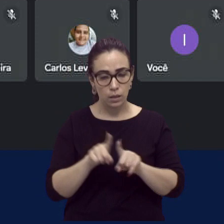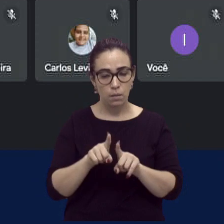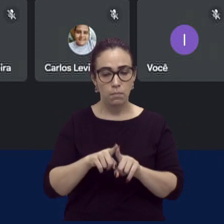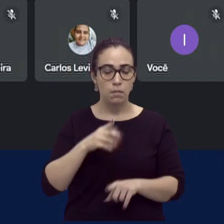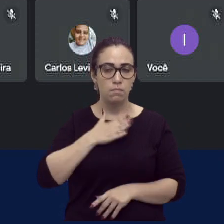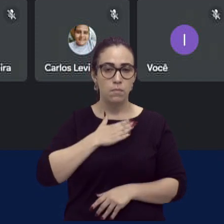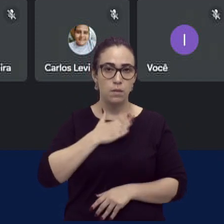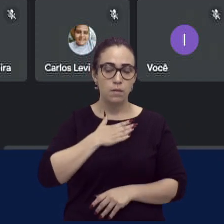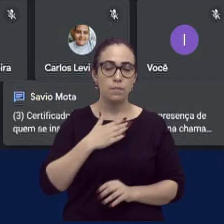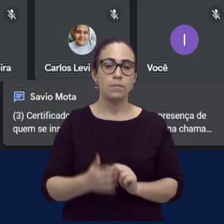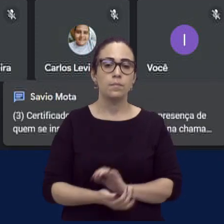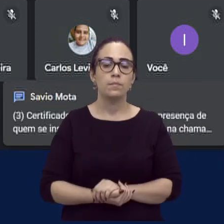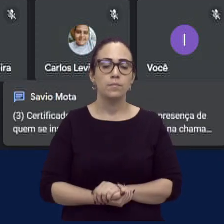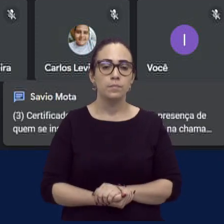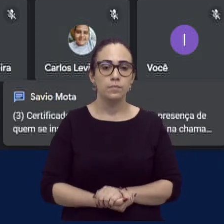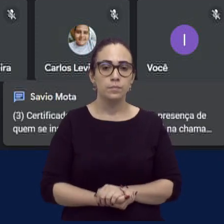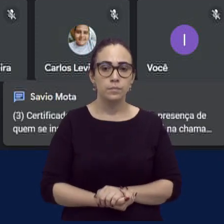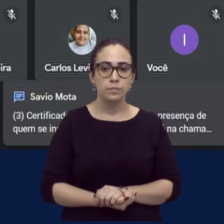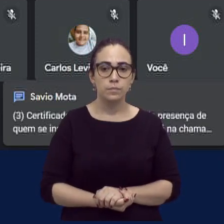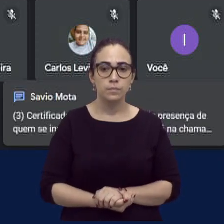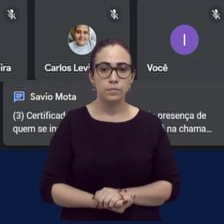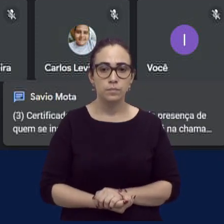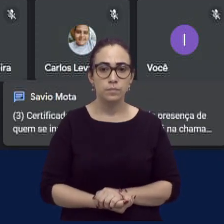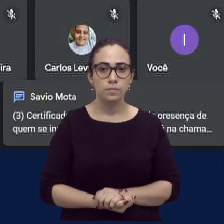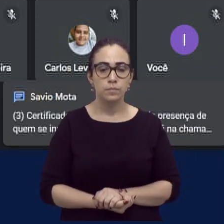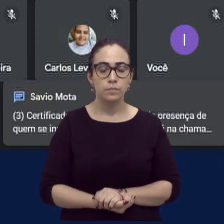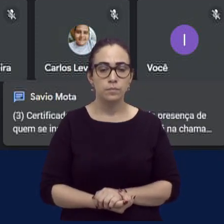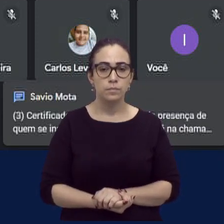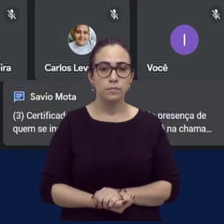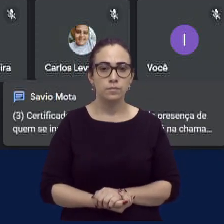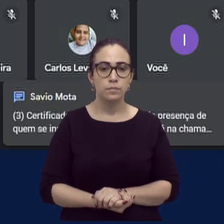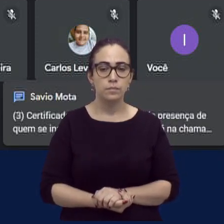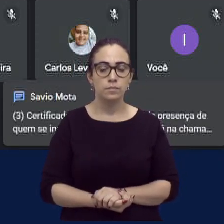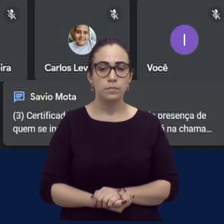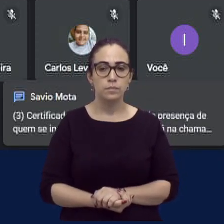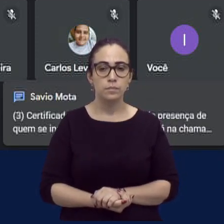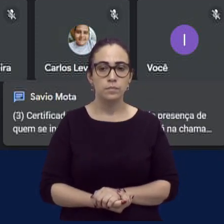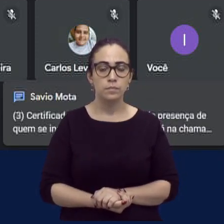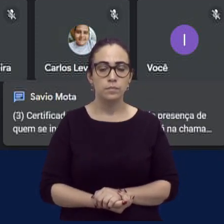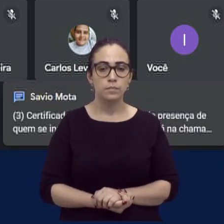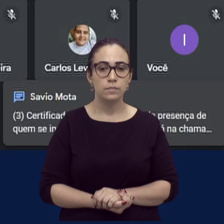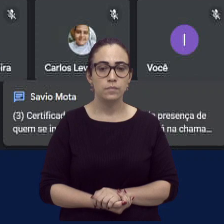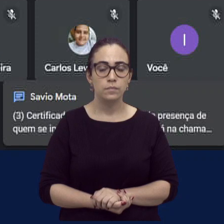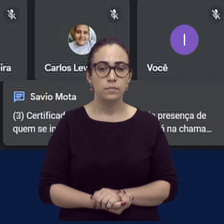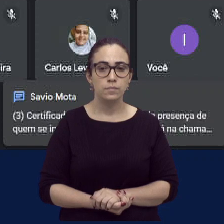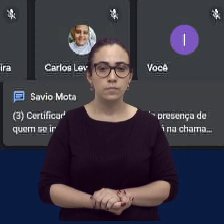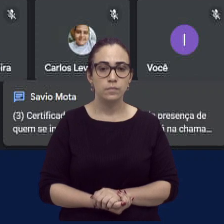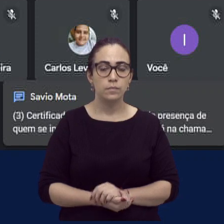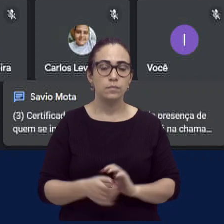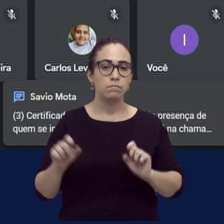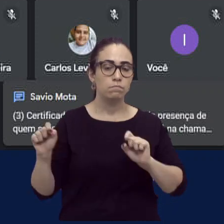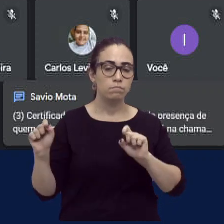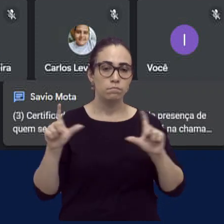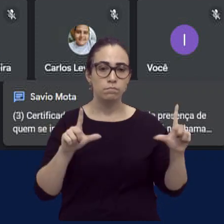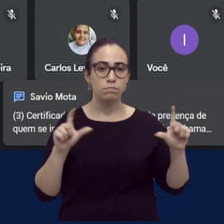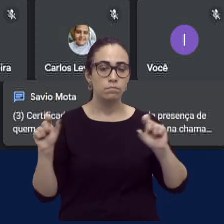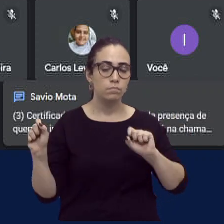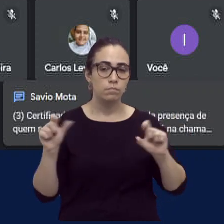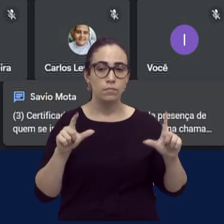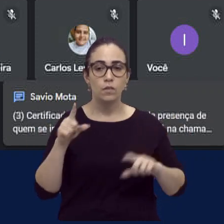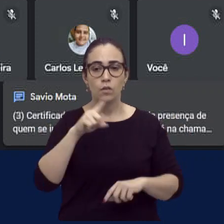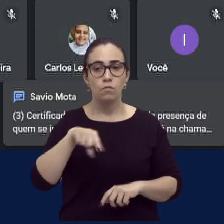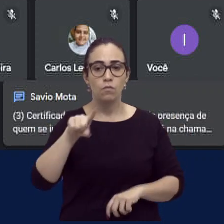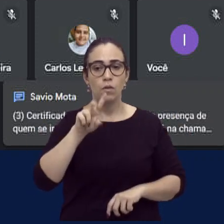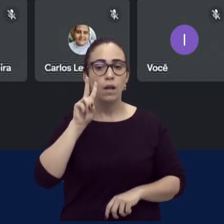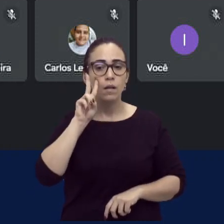outra pessoa. Esses são alguns insights que eu estou colocando aqui para que